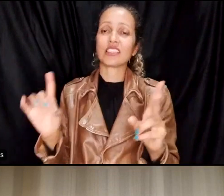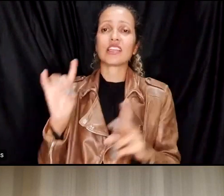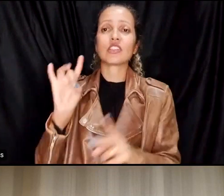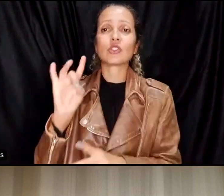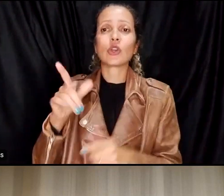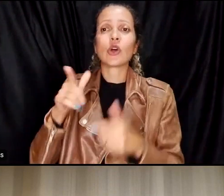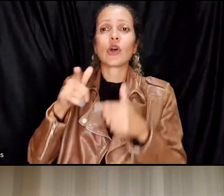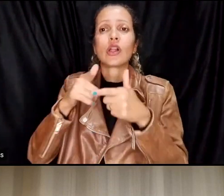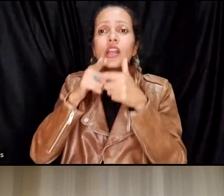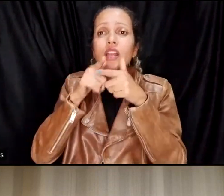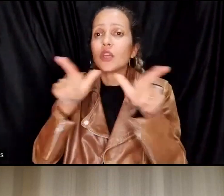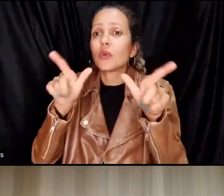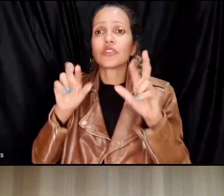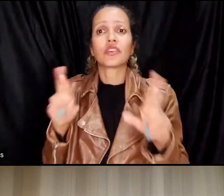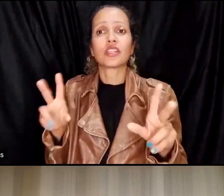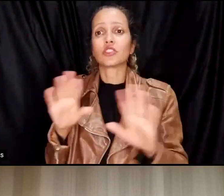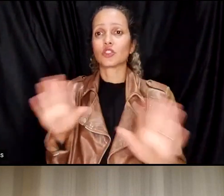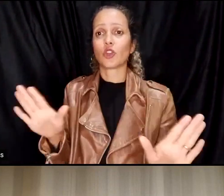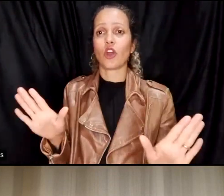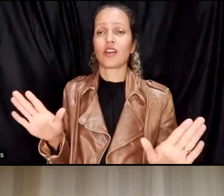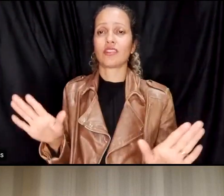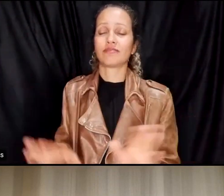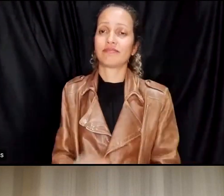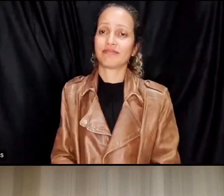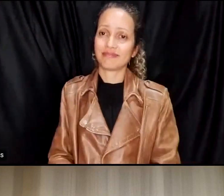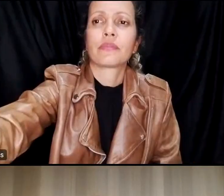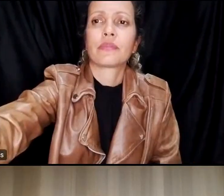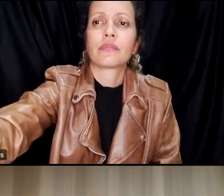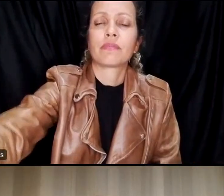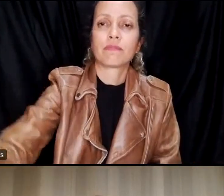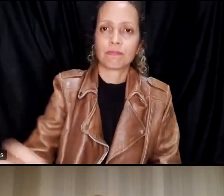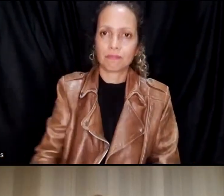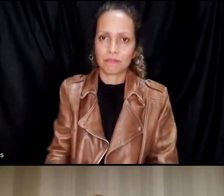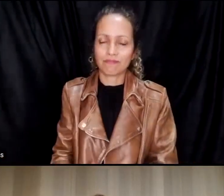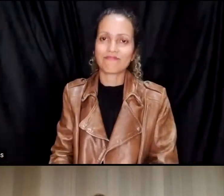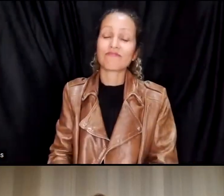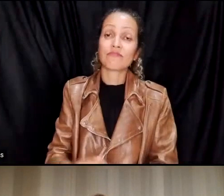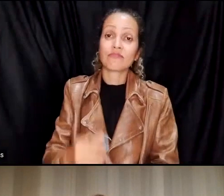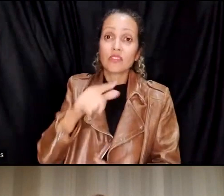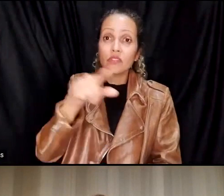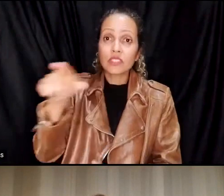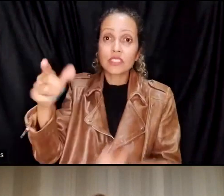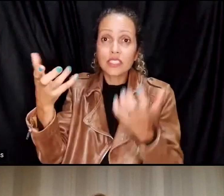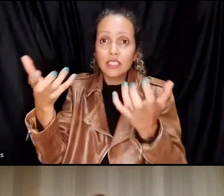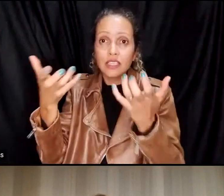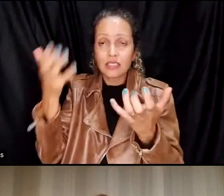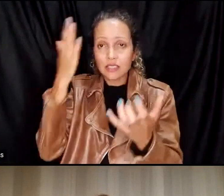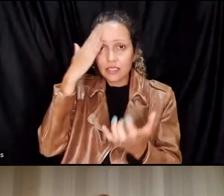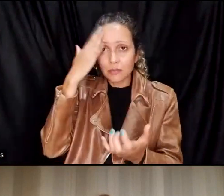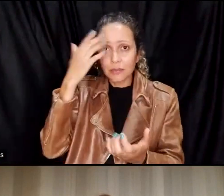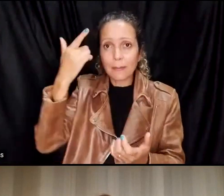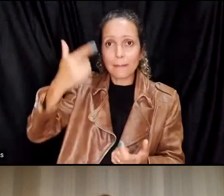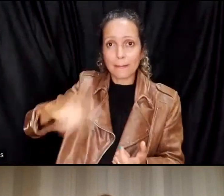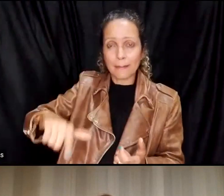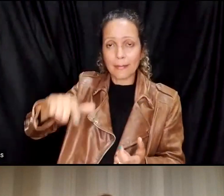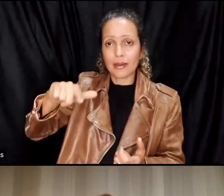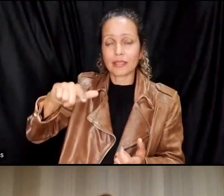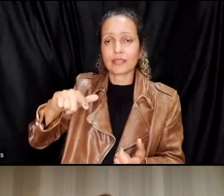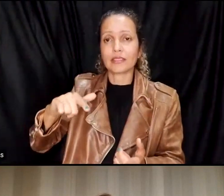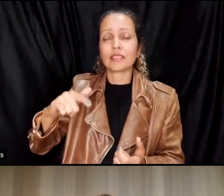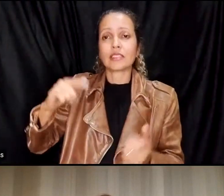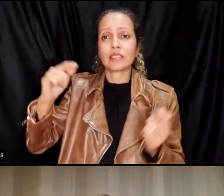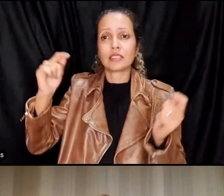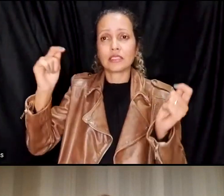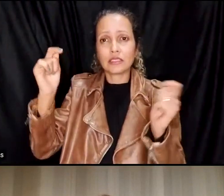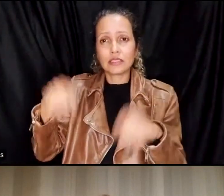Frente. Sim. Uma língua diferente. Quem quiser saber mais, quiser falar comigo, pode me chamar,